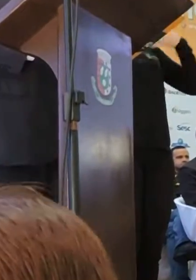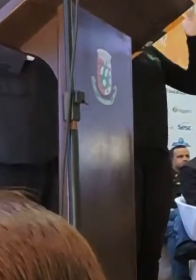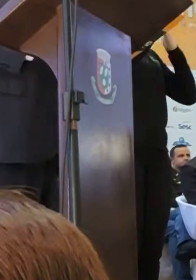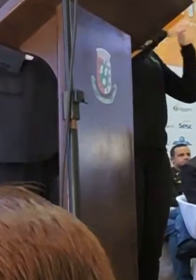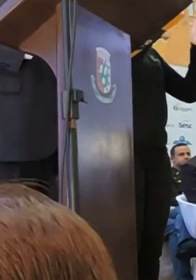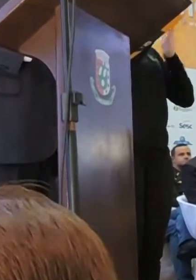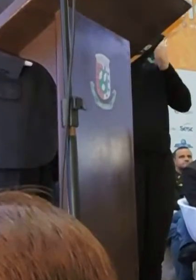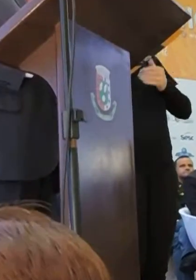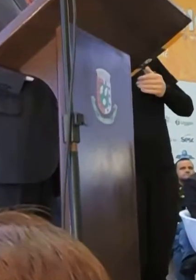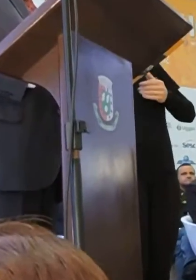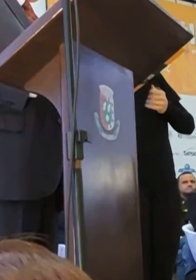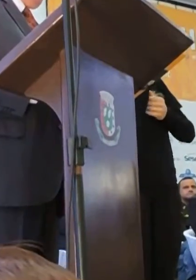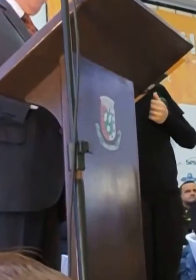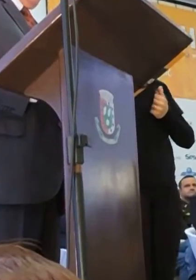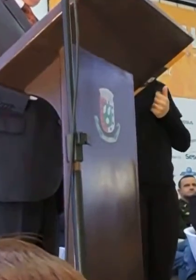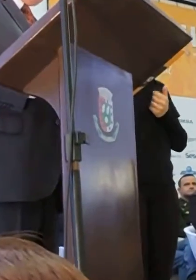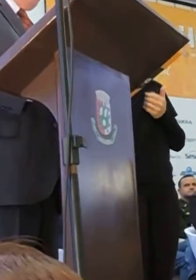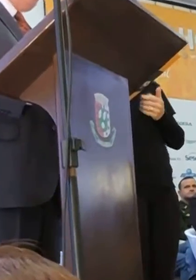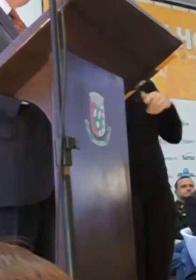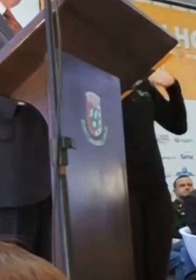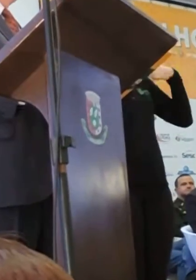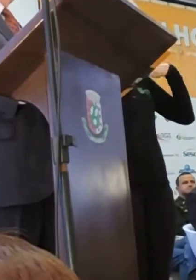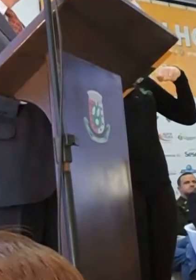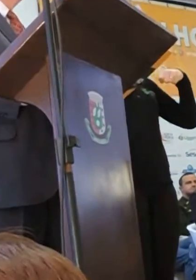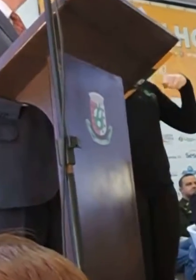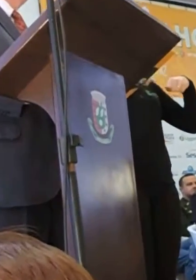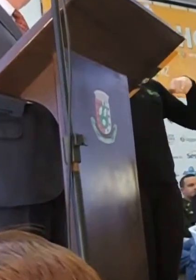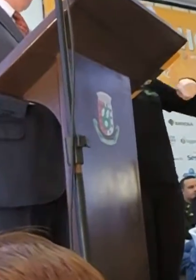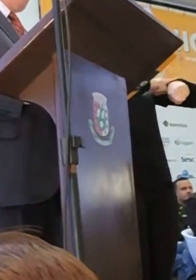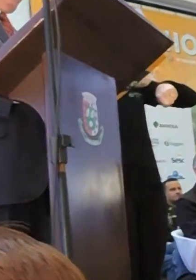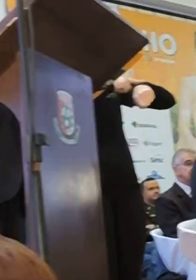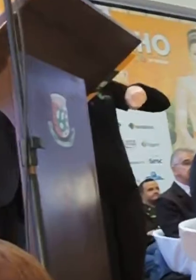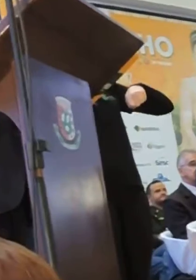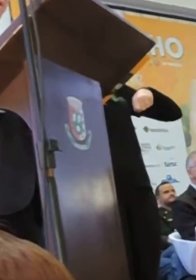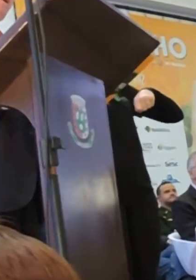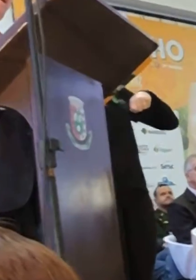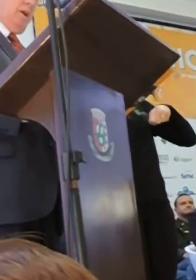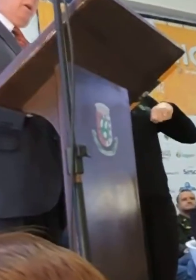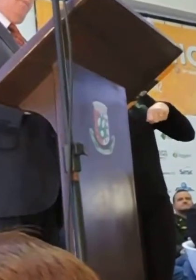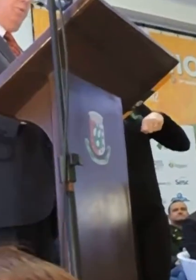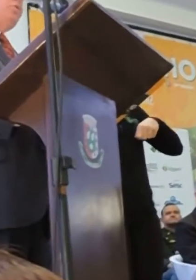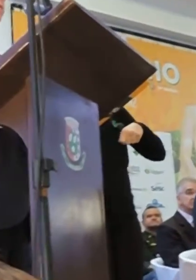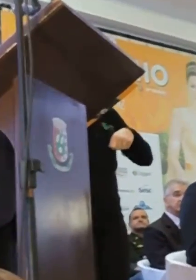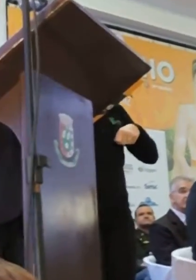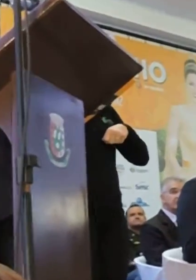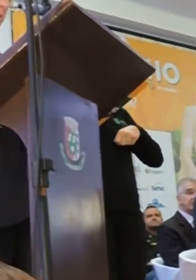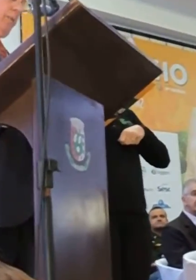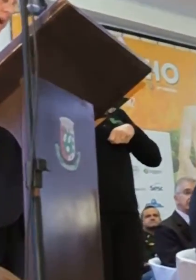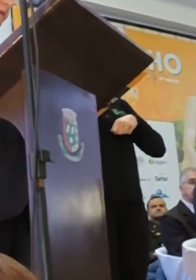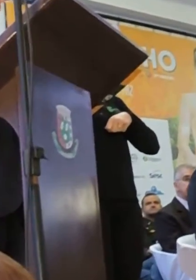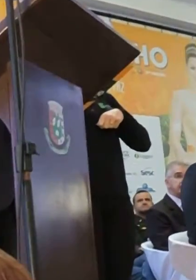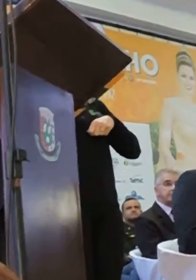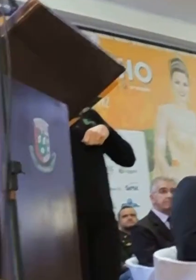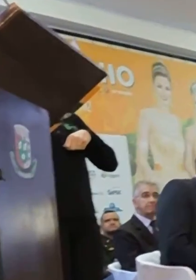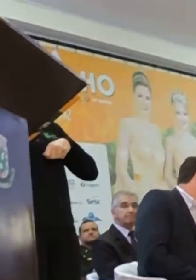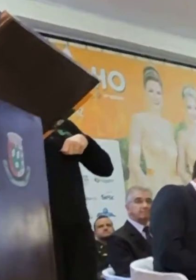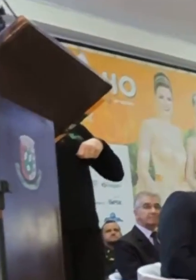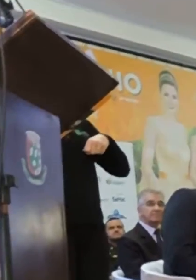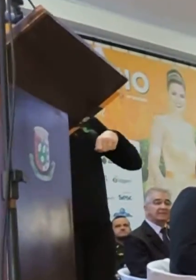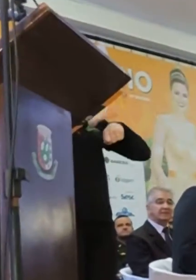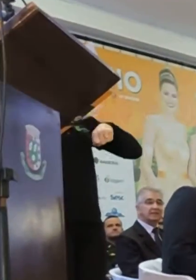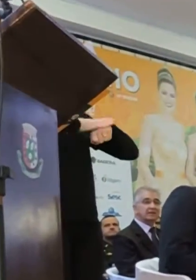é insuficiente. Há pouco tempo, o nosso frigorífico Alibem, que possui mais de 100